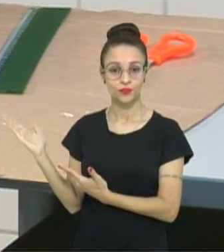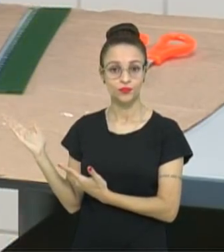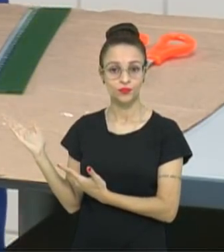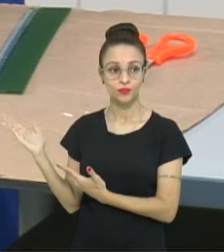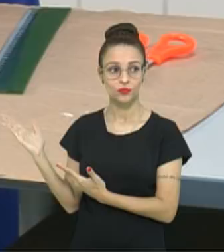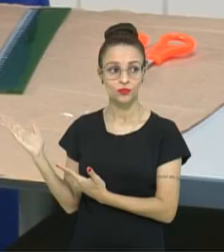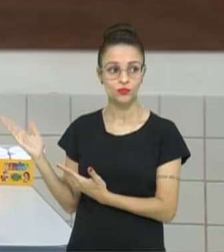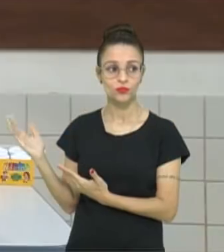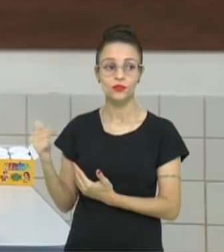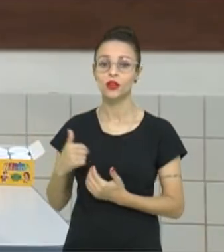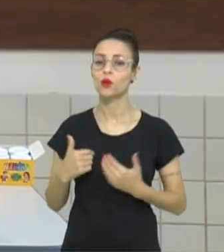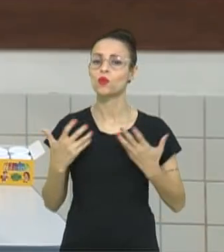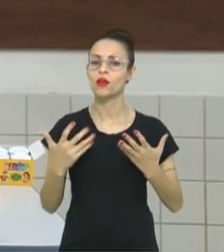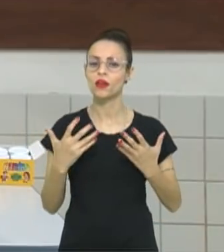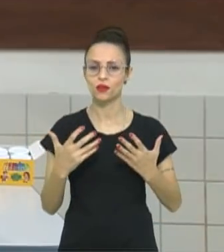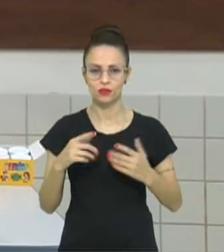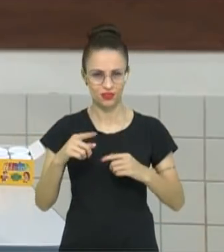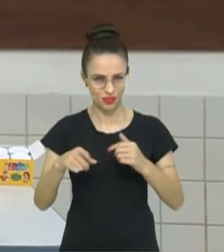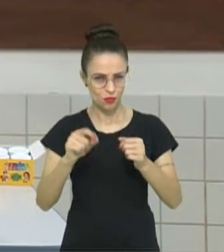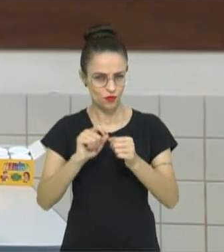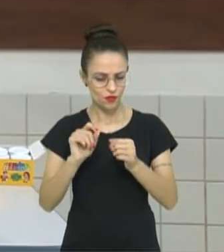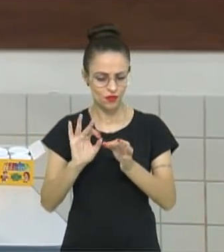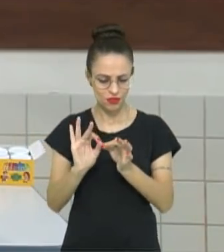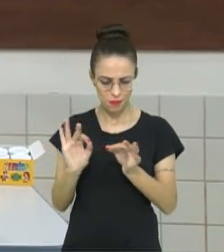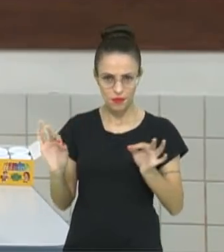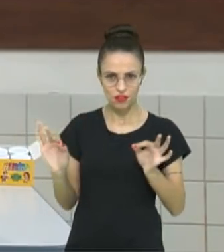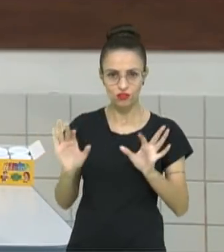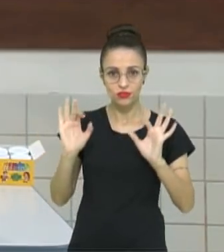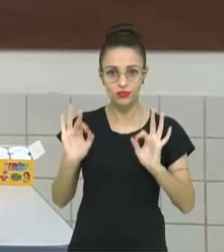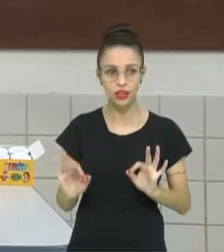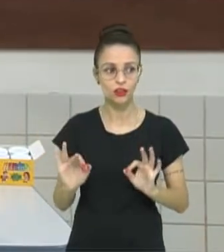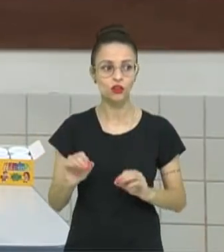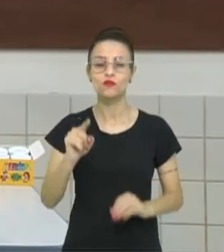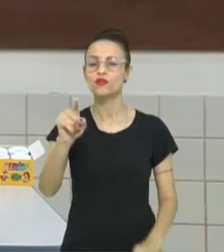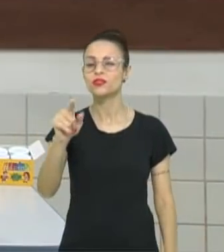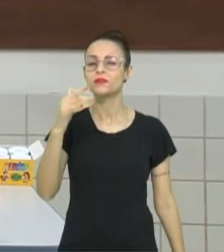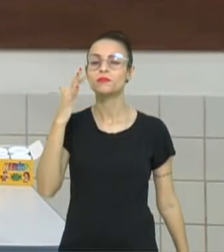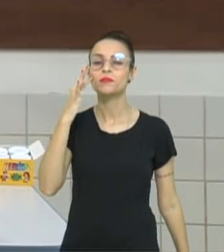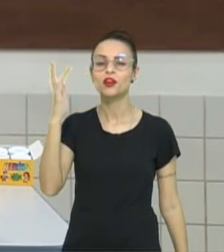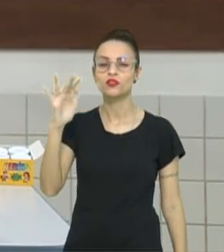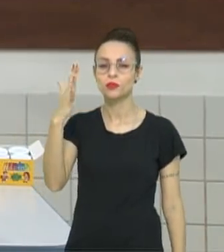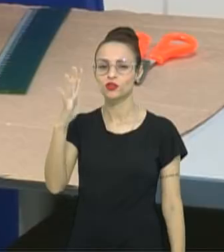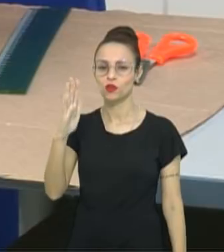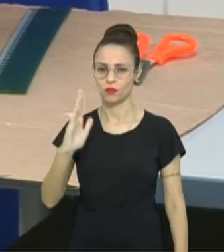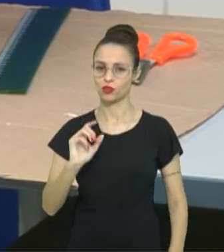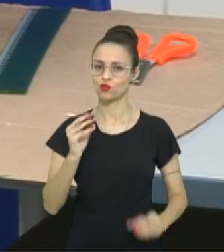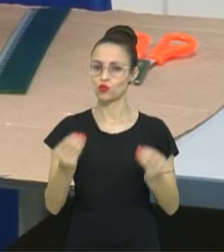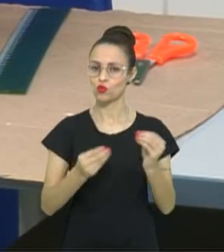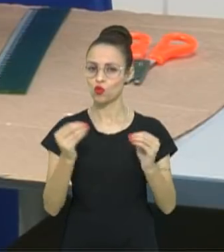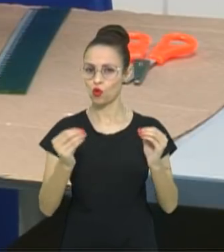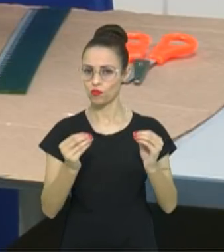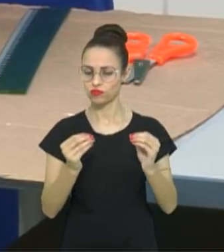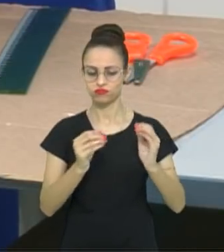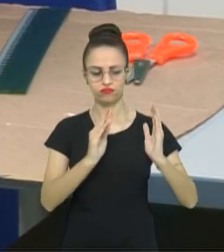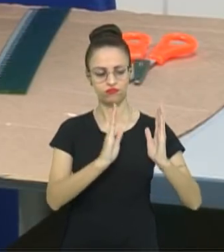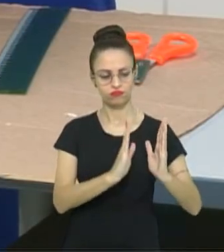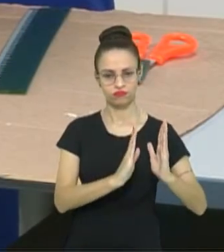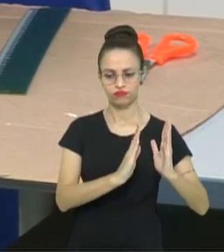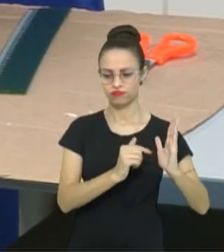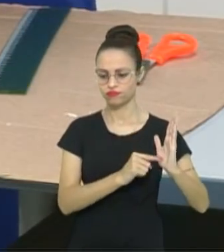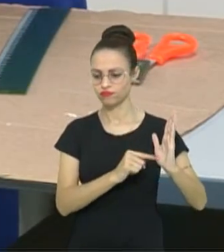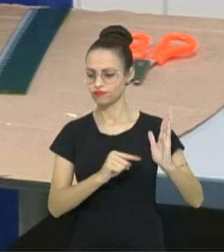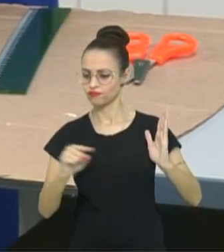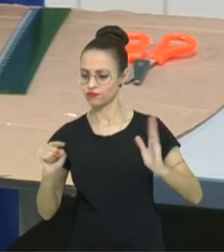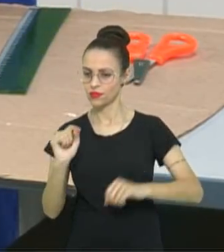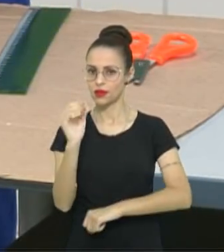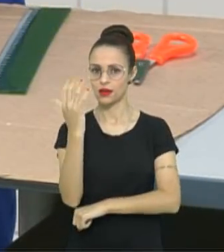vou posicionar ela, depois a gente vai fazer essa medição certinha. Mas só para você ter uma ideia como é que isso pode ir ficando, né? Então, aqui